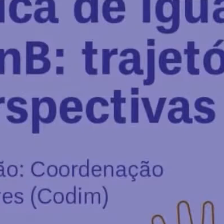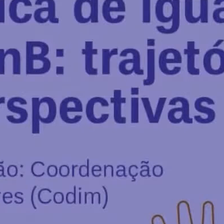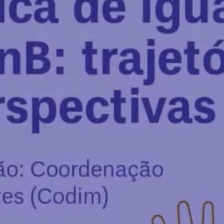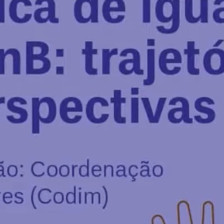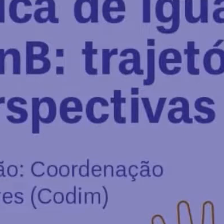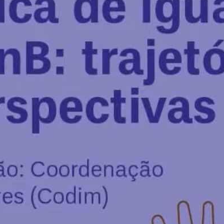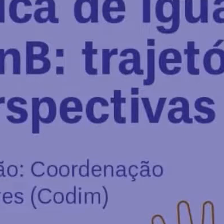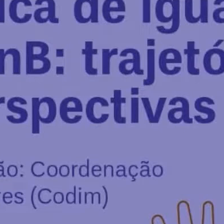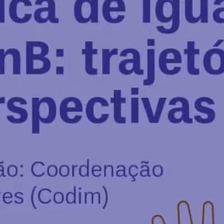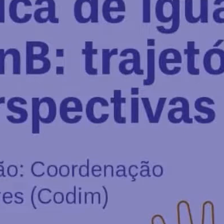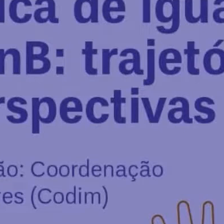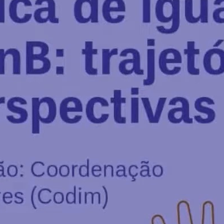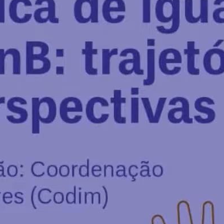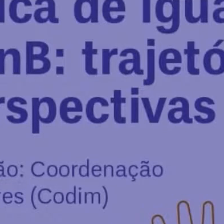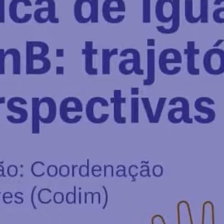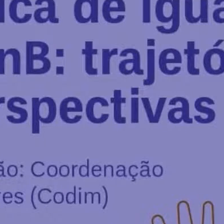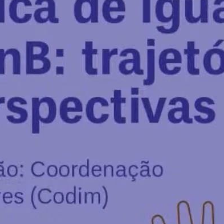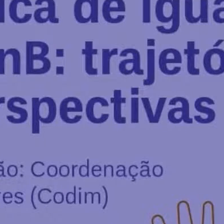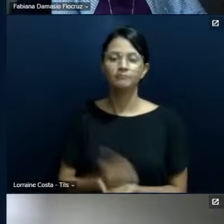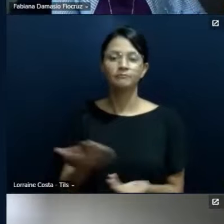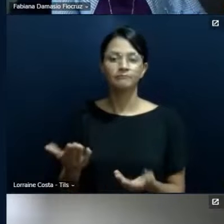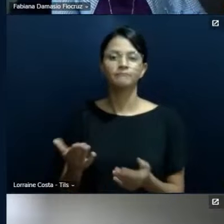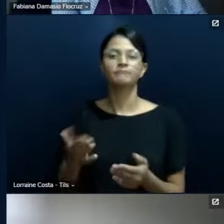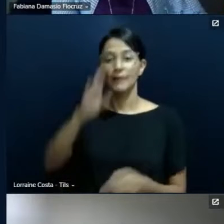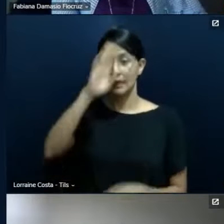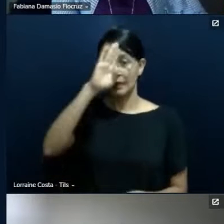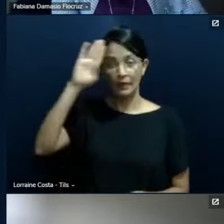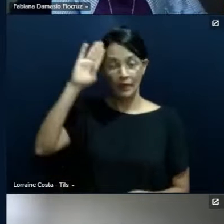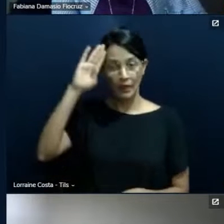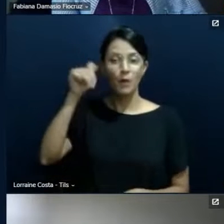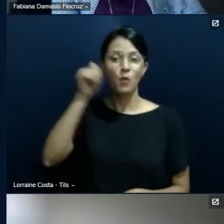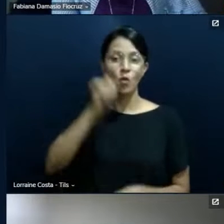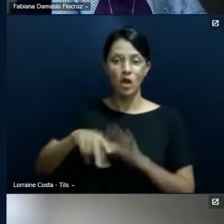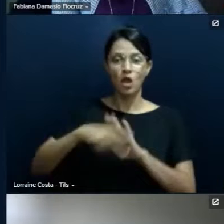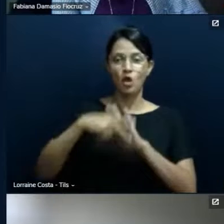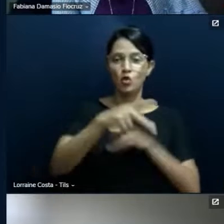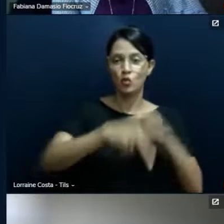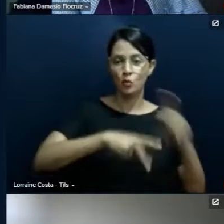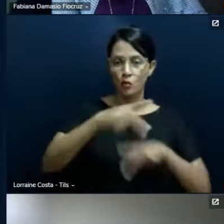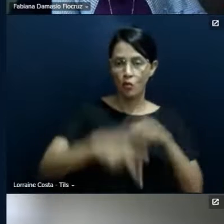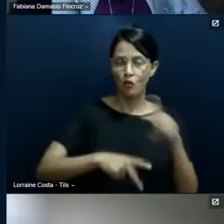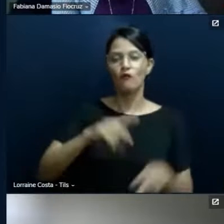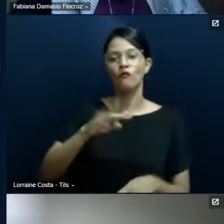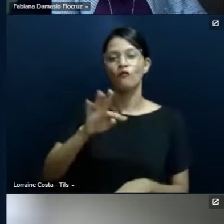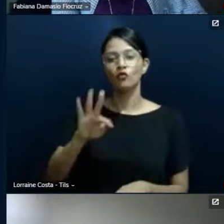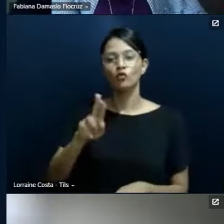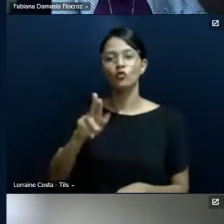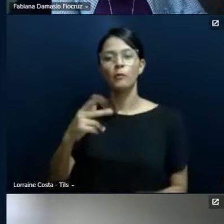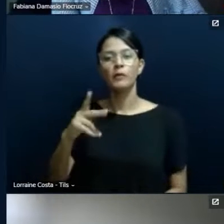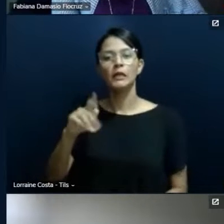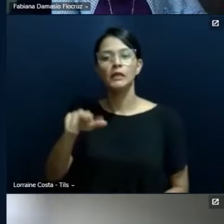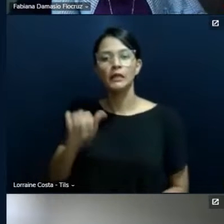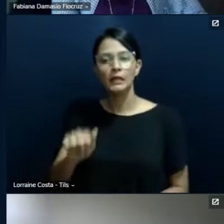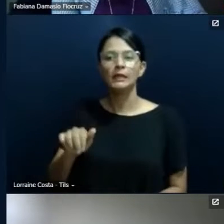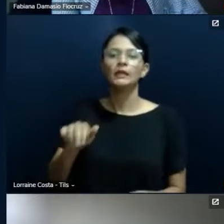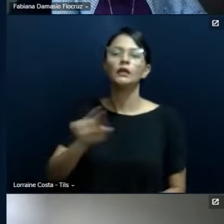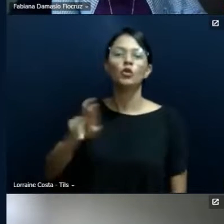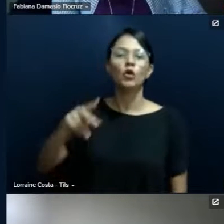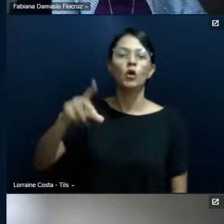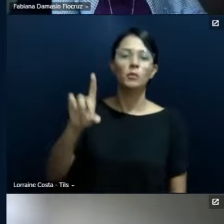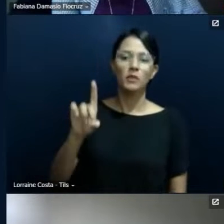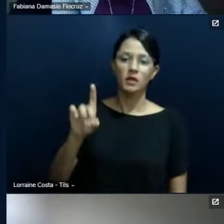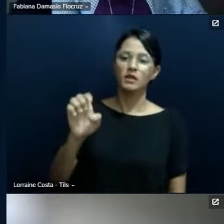A UNB iniciou as comemorações do Mês das Mulheres e dos 60 anos da Universidade com esta